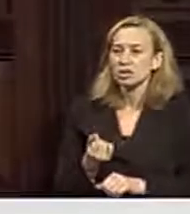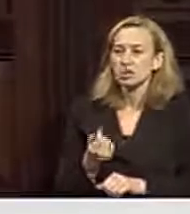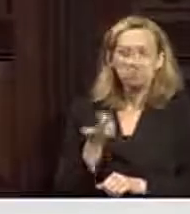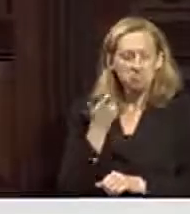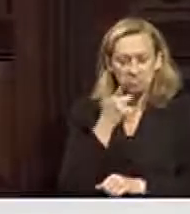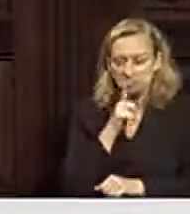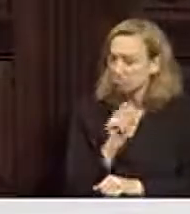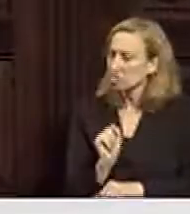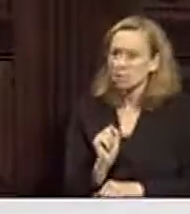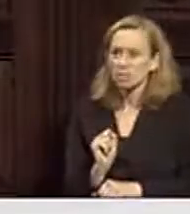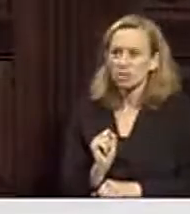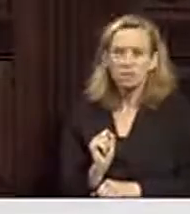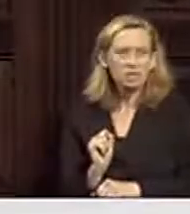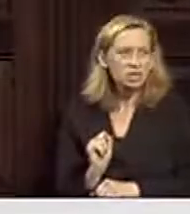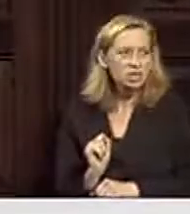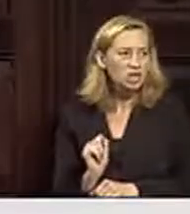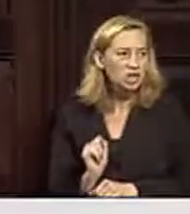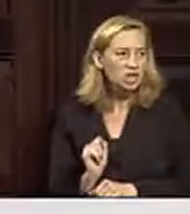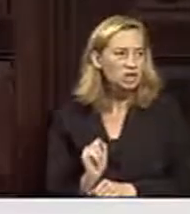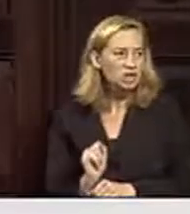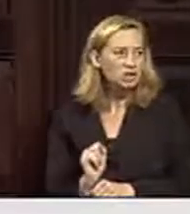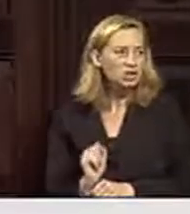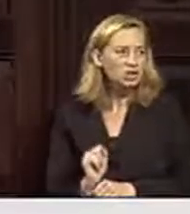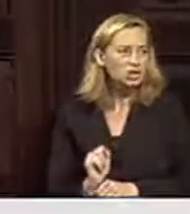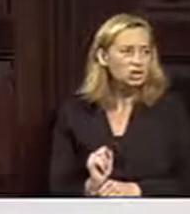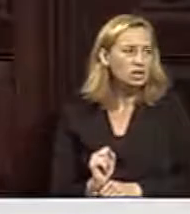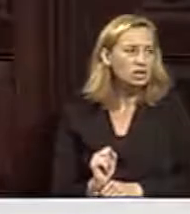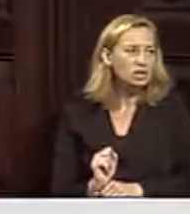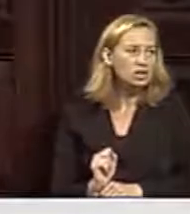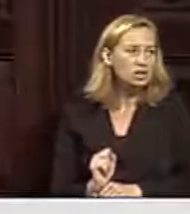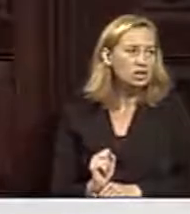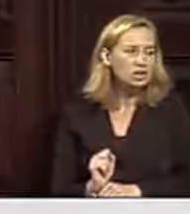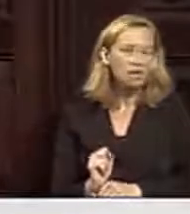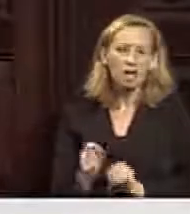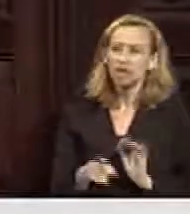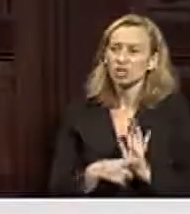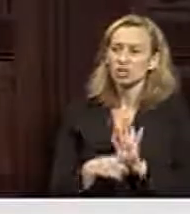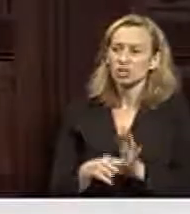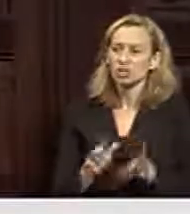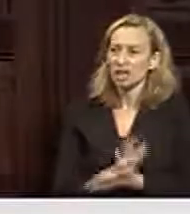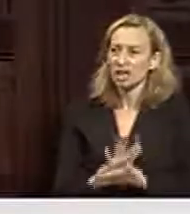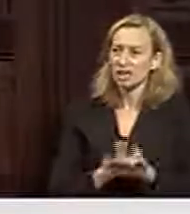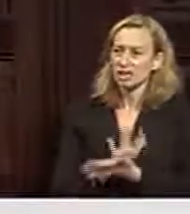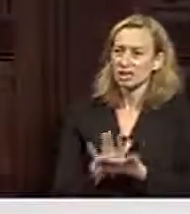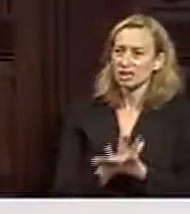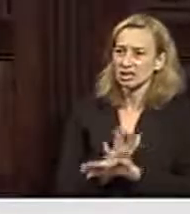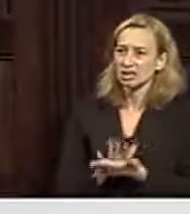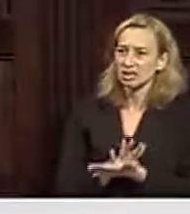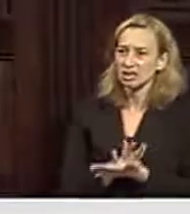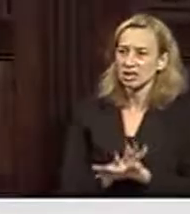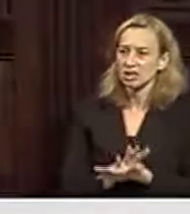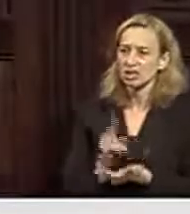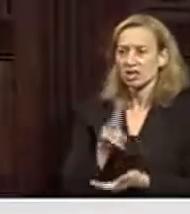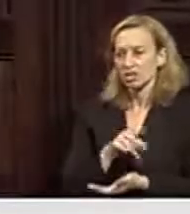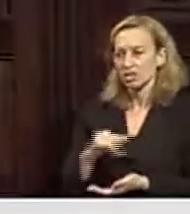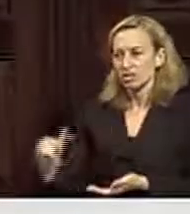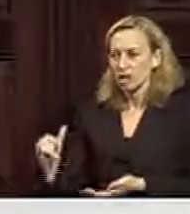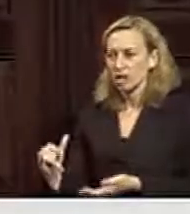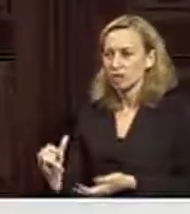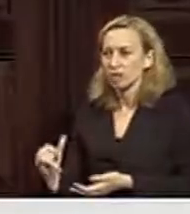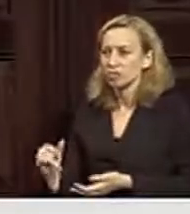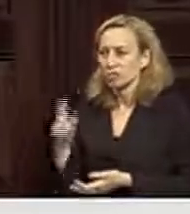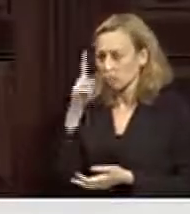pública, bancada pelo governo, não conseguem ajuda. E aí eles vão para o Hospital Mário